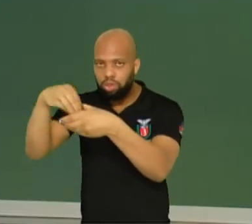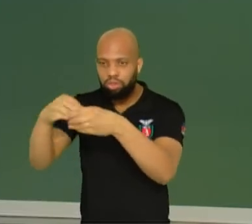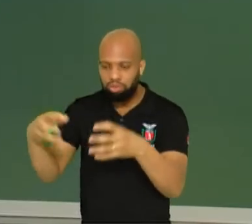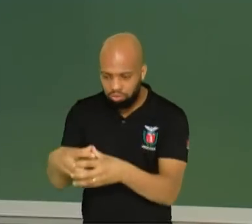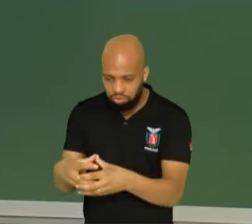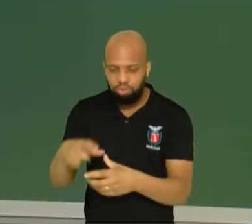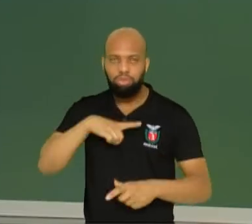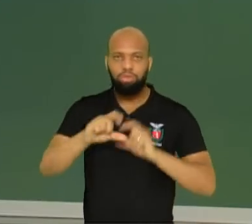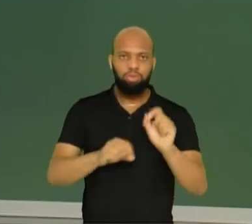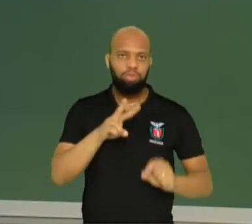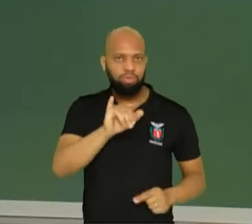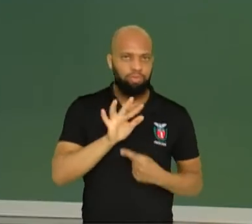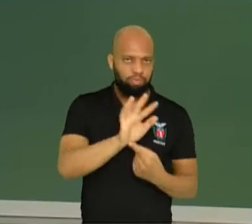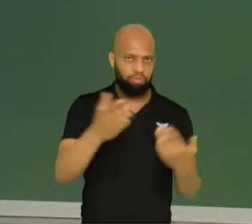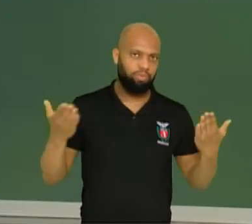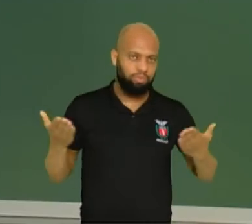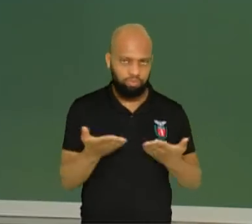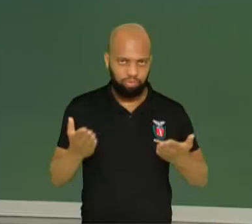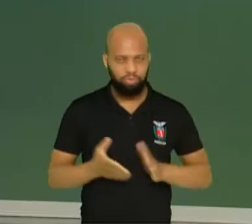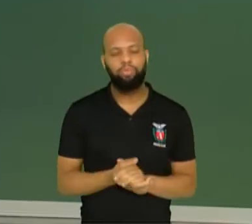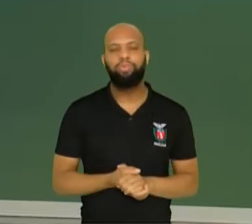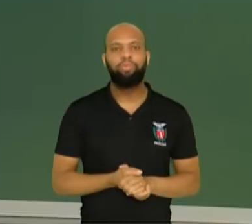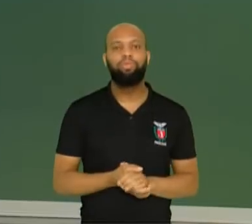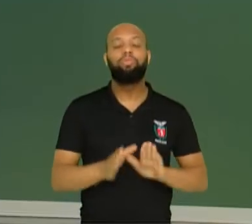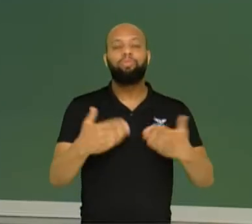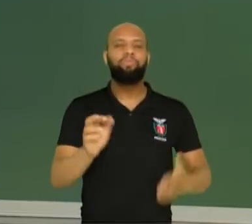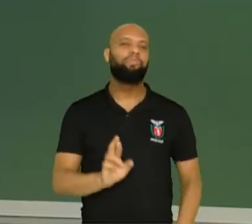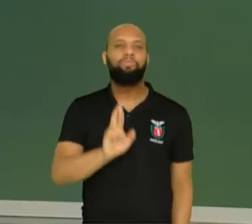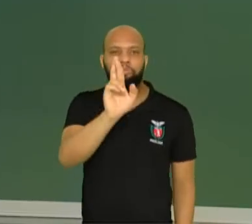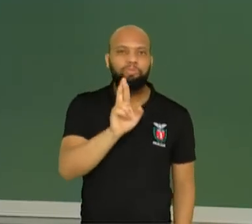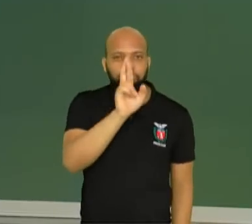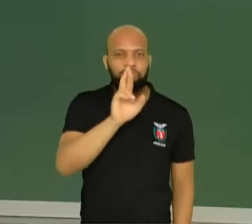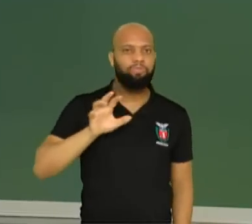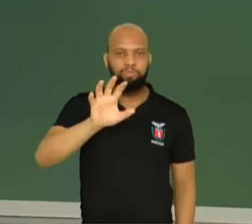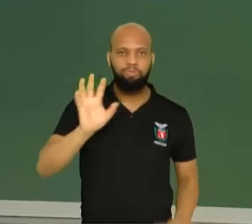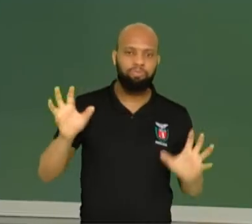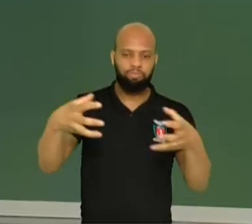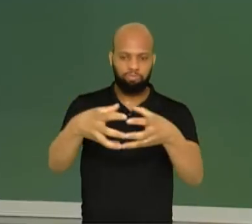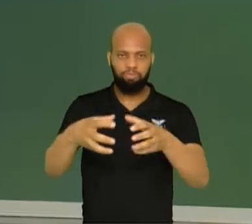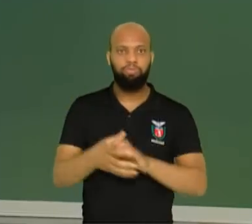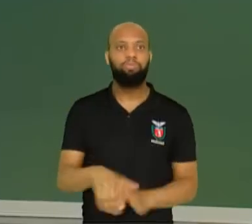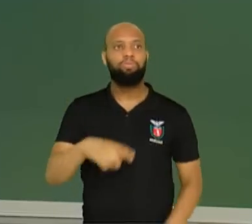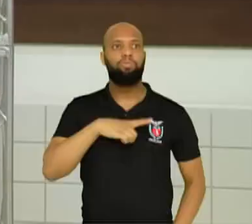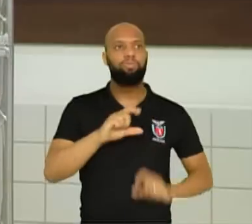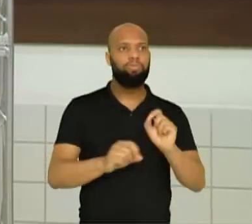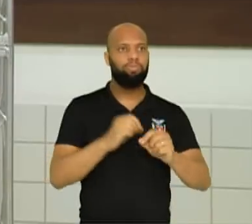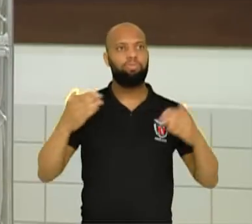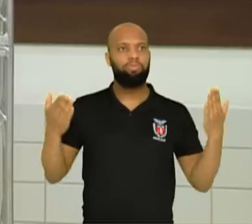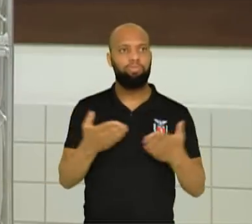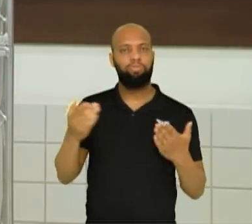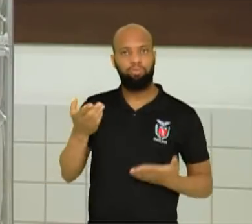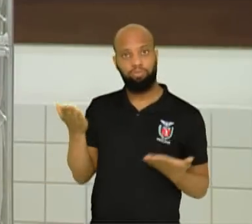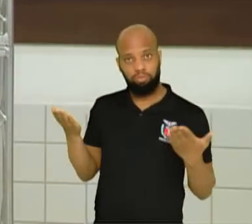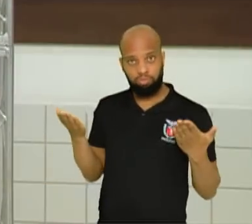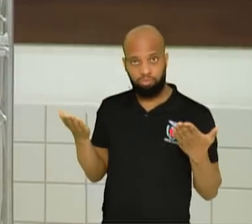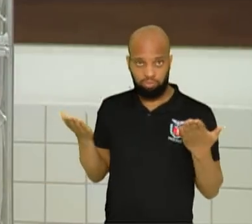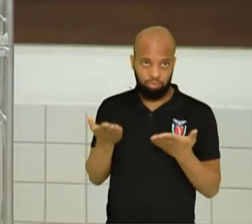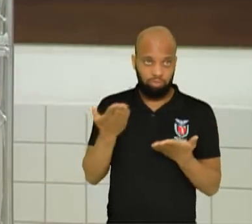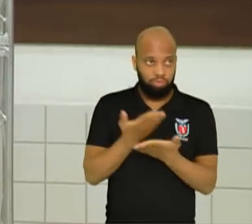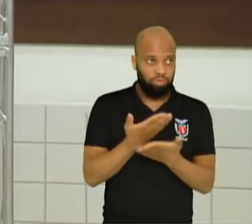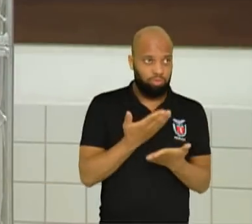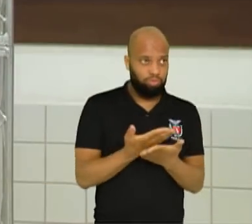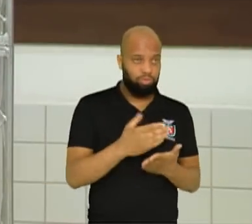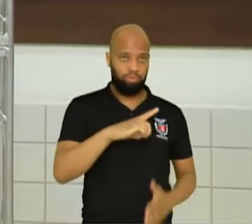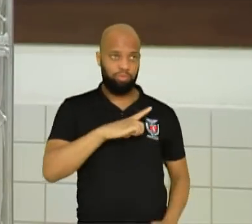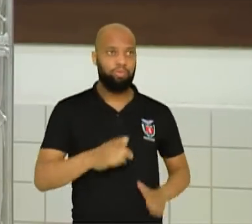dos organismos que eu vou te mostrar hoje. Os representantes desse grupo, a gente tem aqui na nossa sala